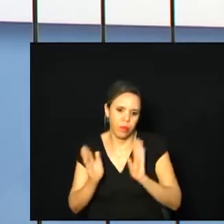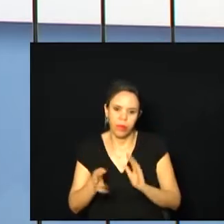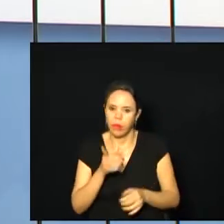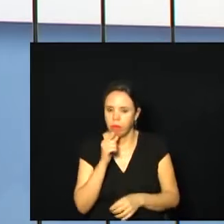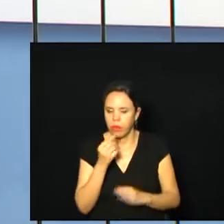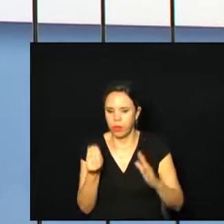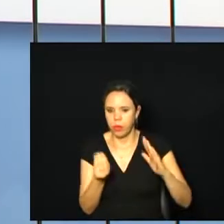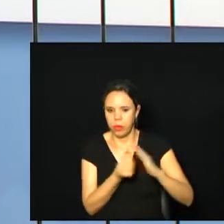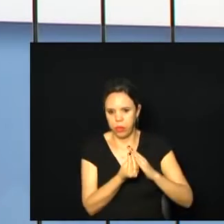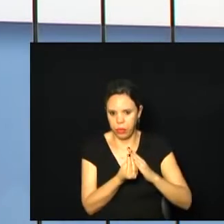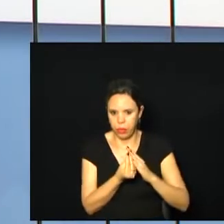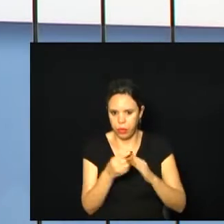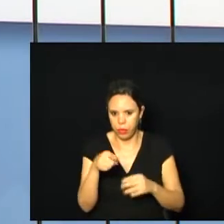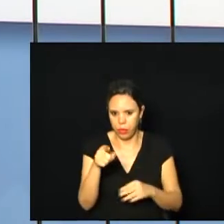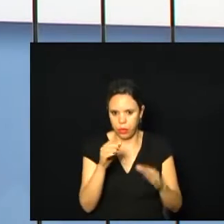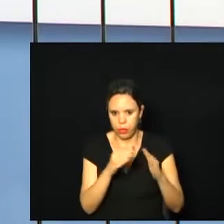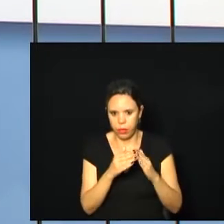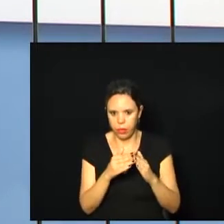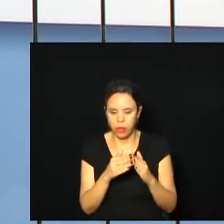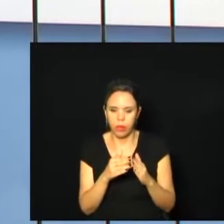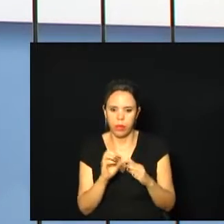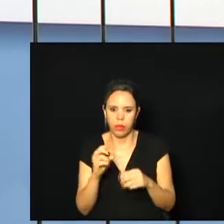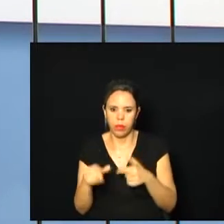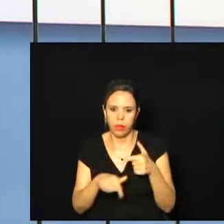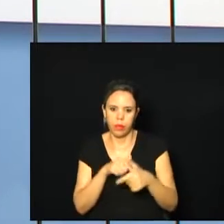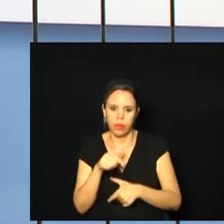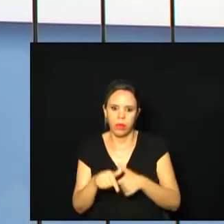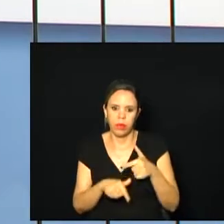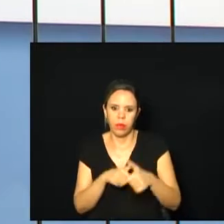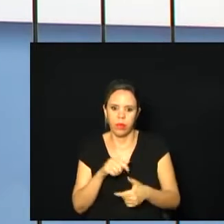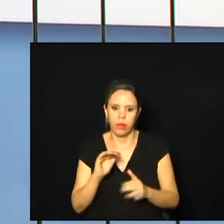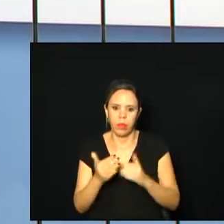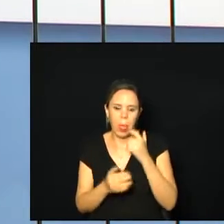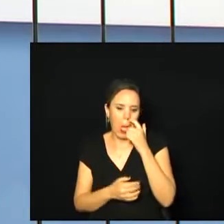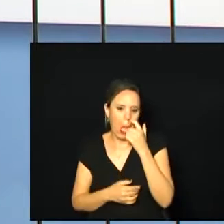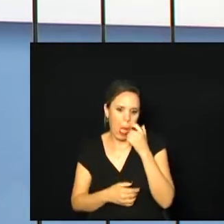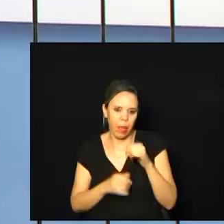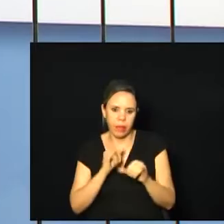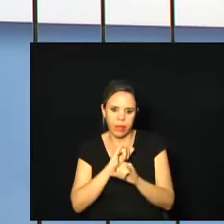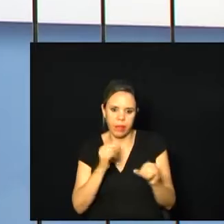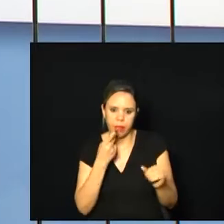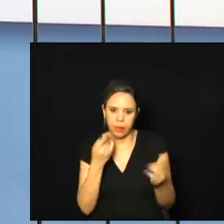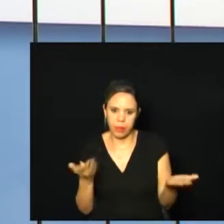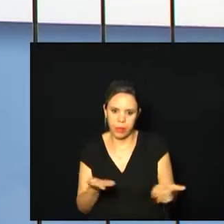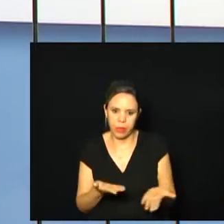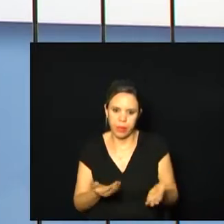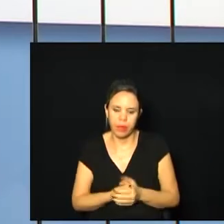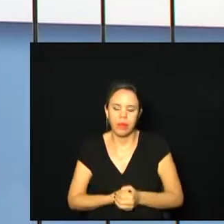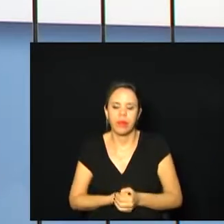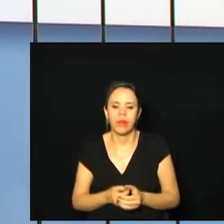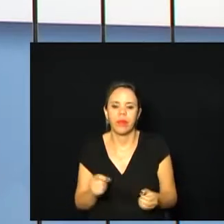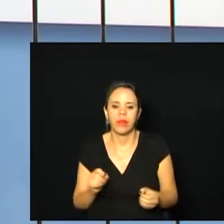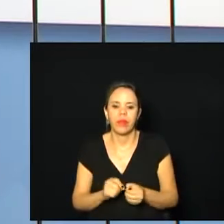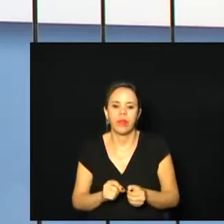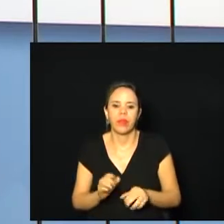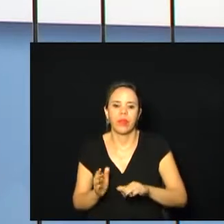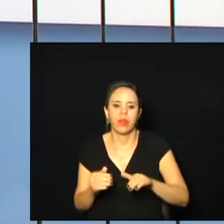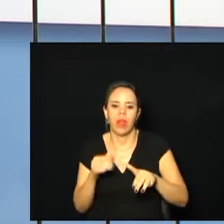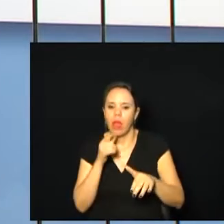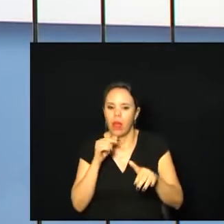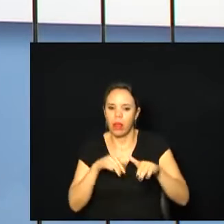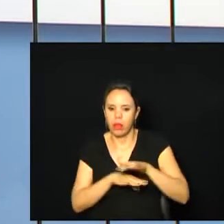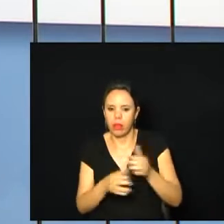da Sanasa. Você que mora ou trabalha nesses bairros que mencionamos agora, faça então a reserva de